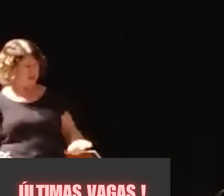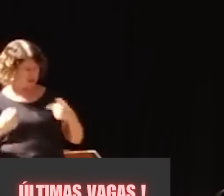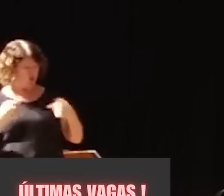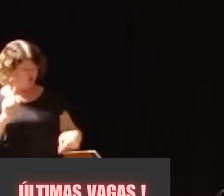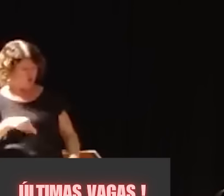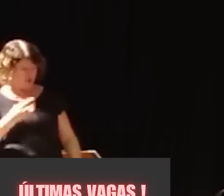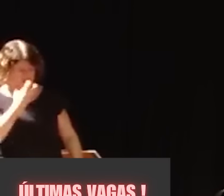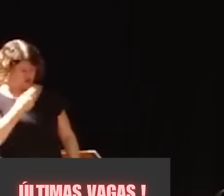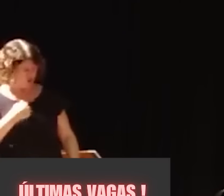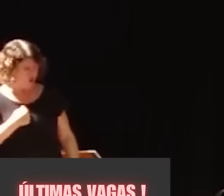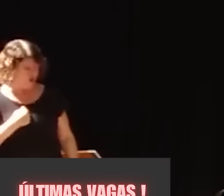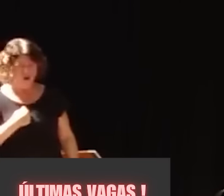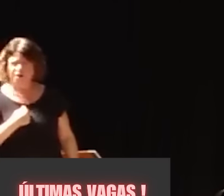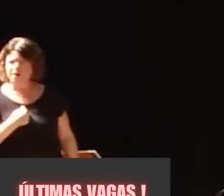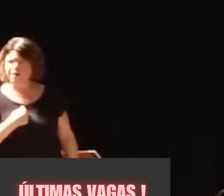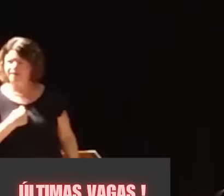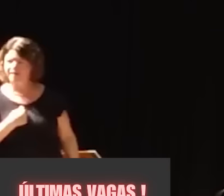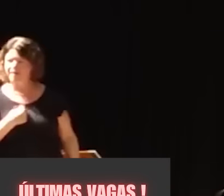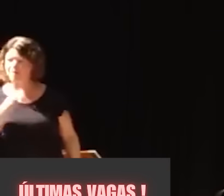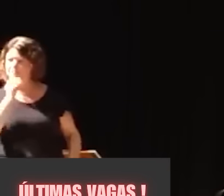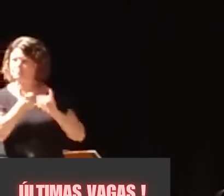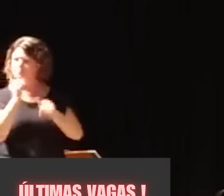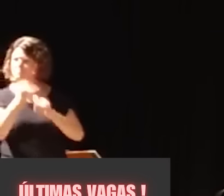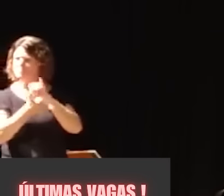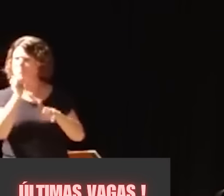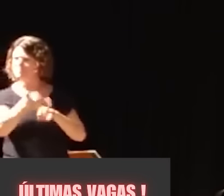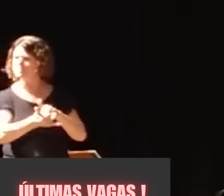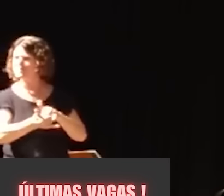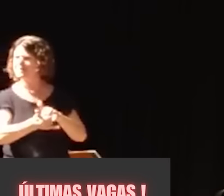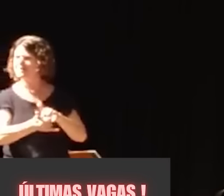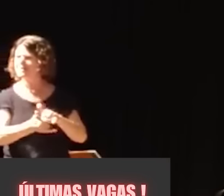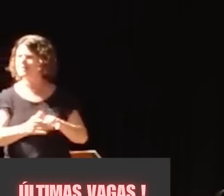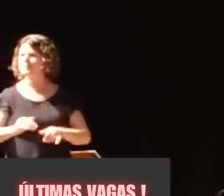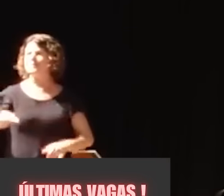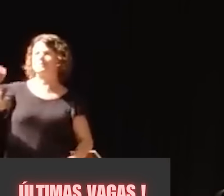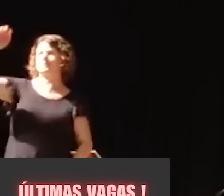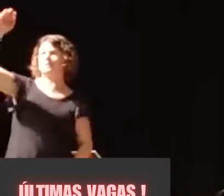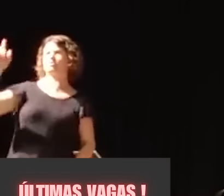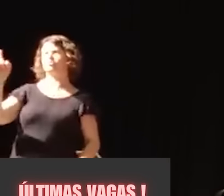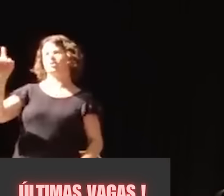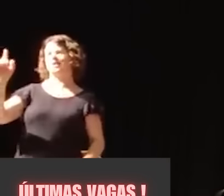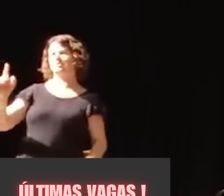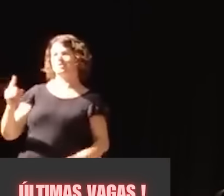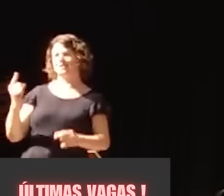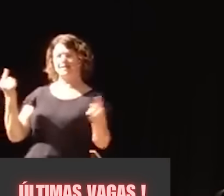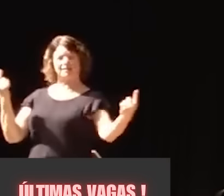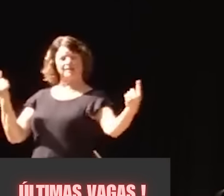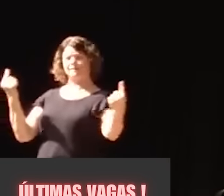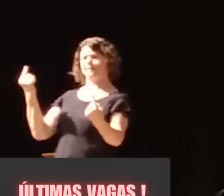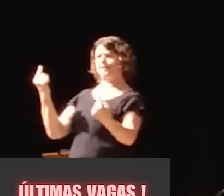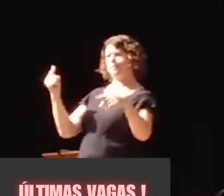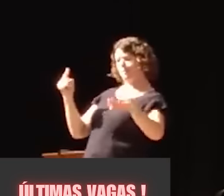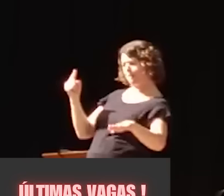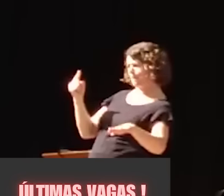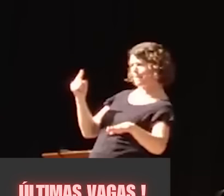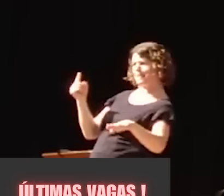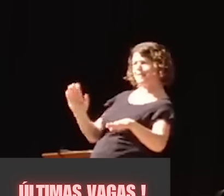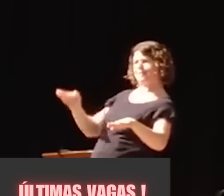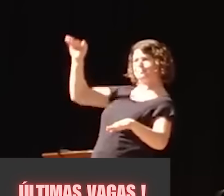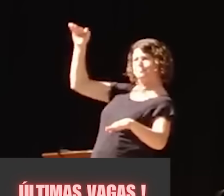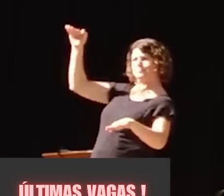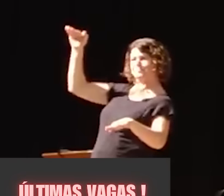céu e as bestas do campo Davi porém olha como é que você tem que comunicar a tua fé Repete comigo assim disse